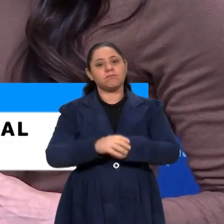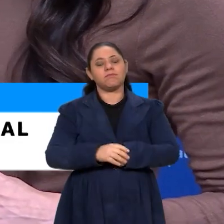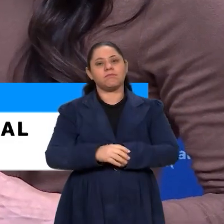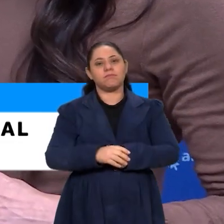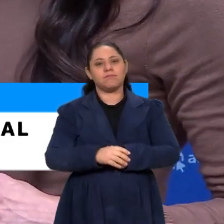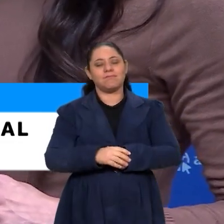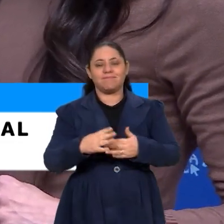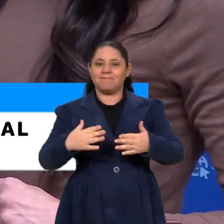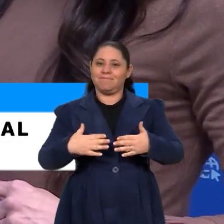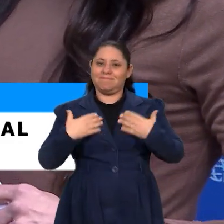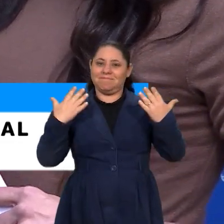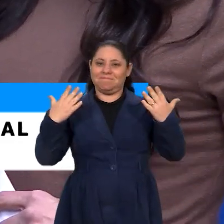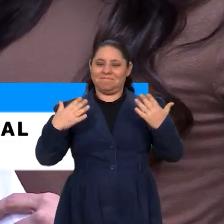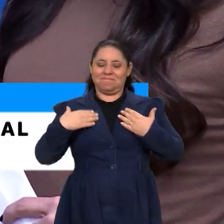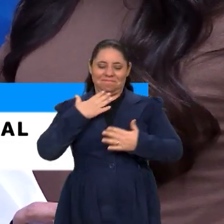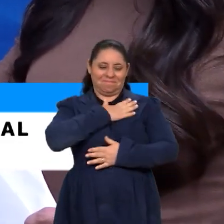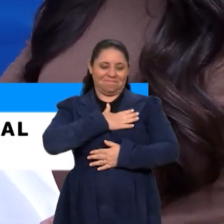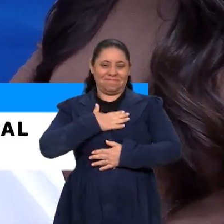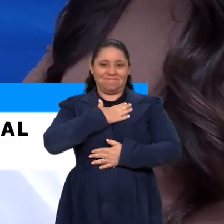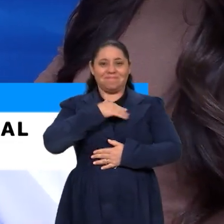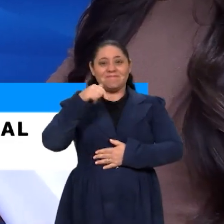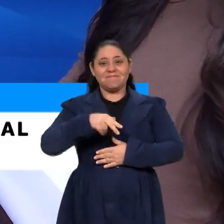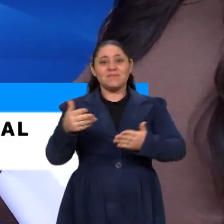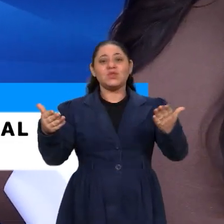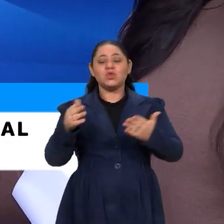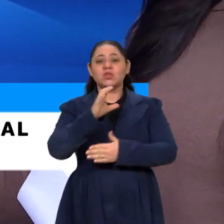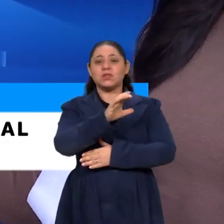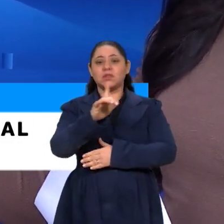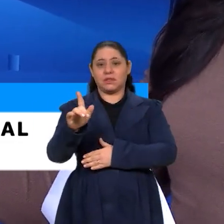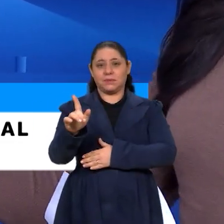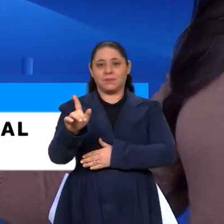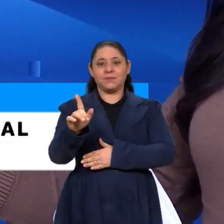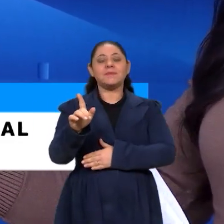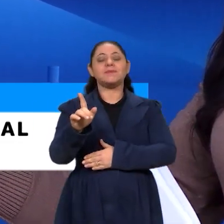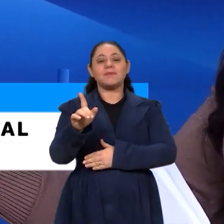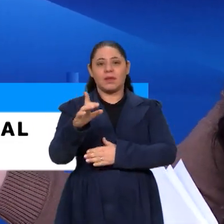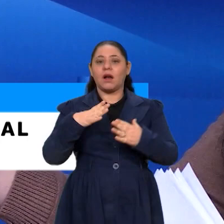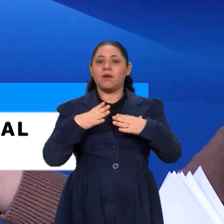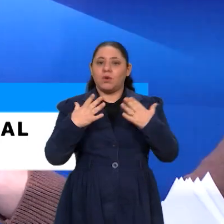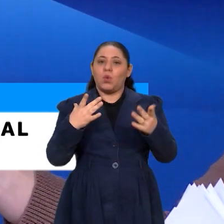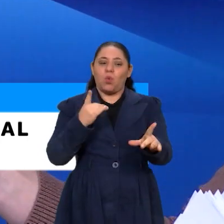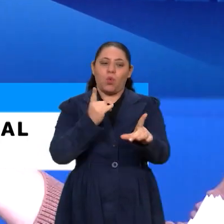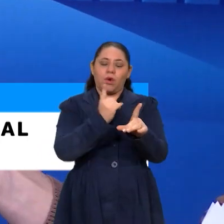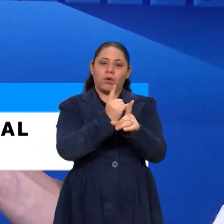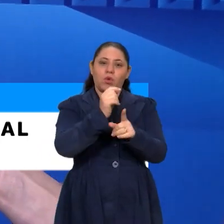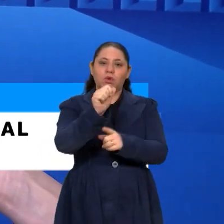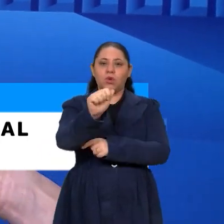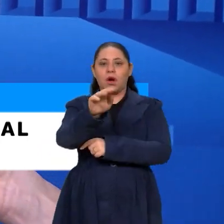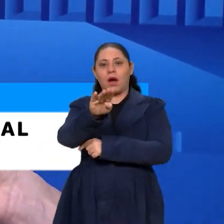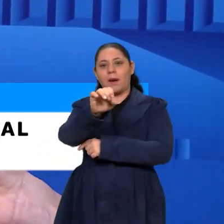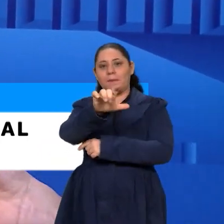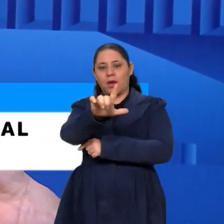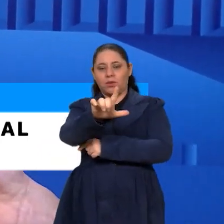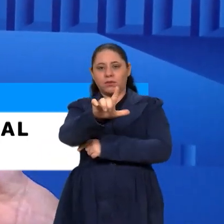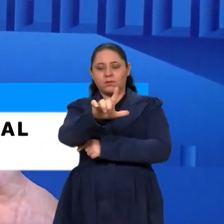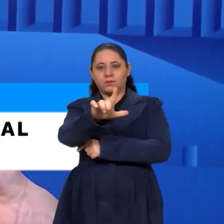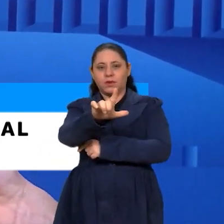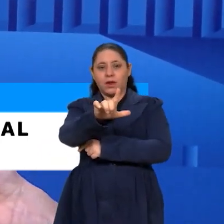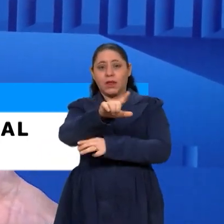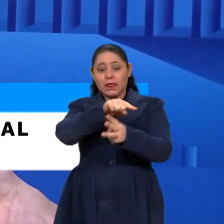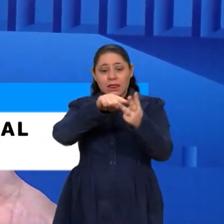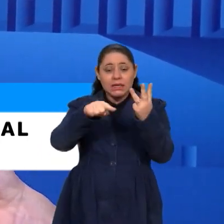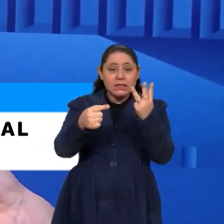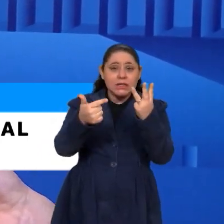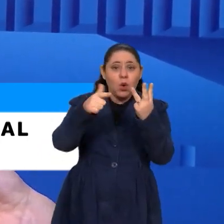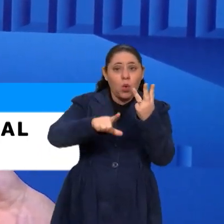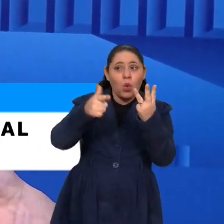que a alegria e a satisfação de nós estarmos aqui em Campo Grande realizando esse encontro da ABEL, e é